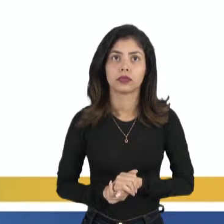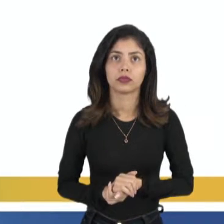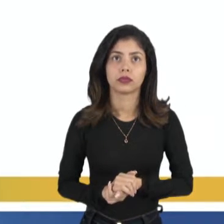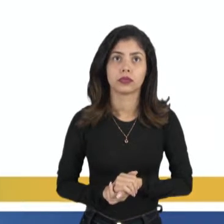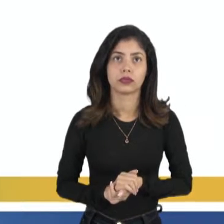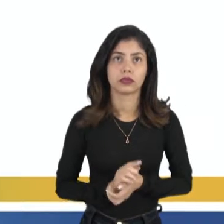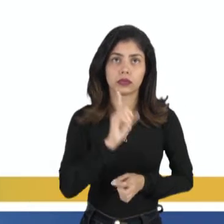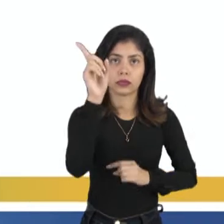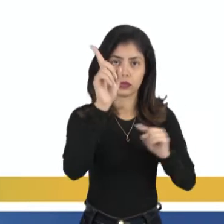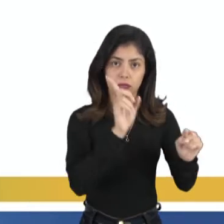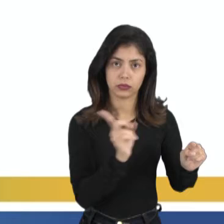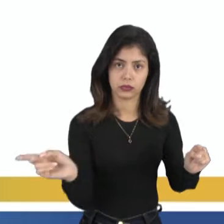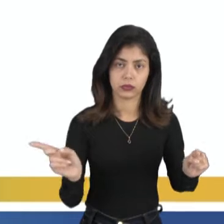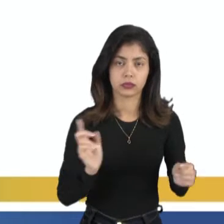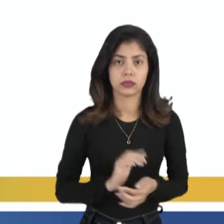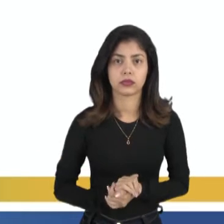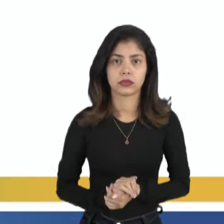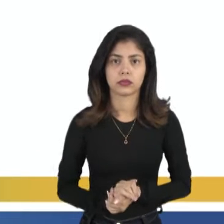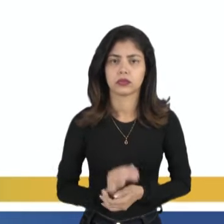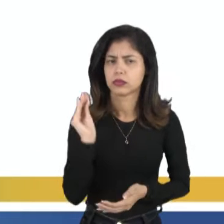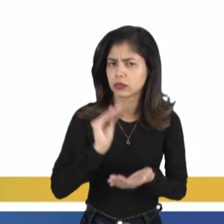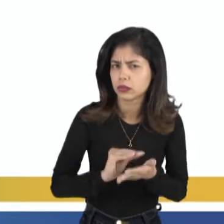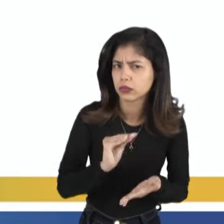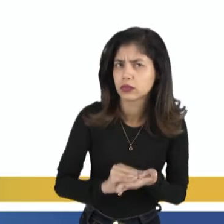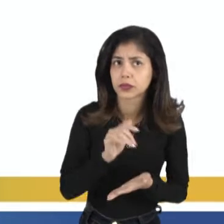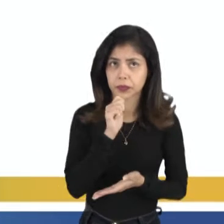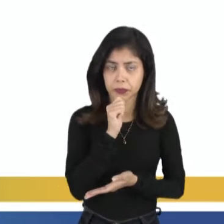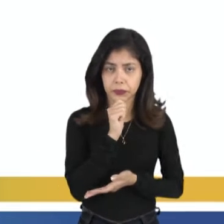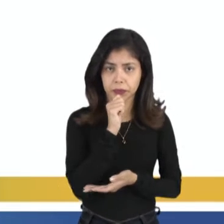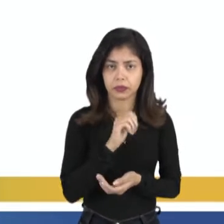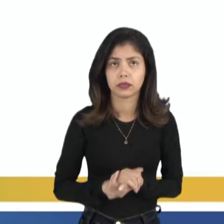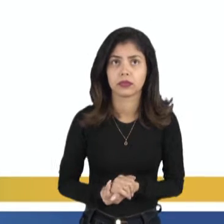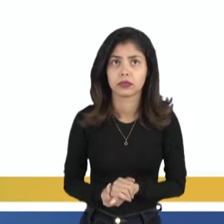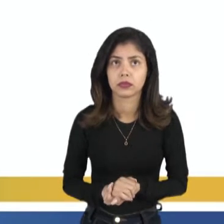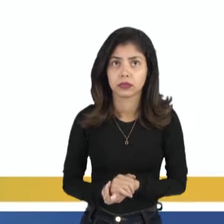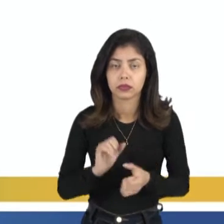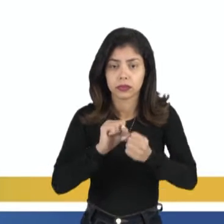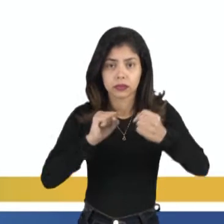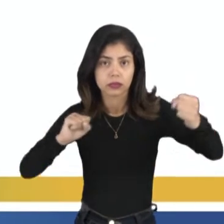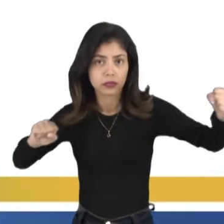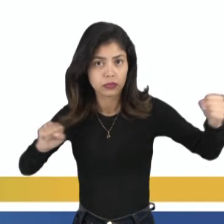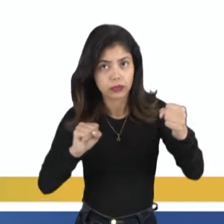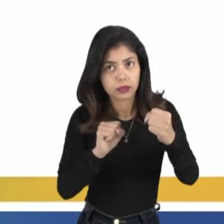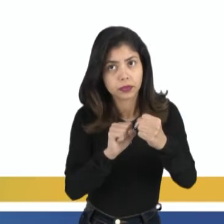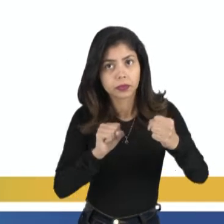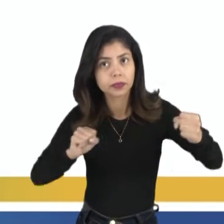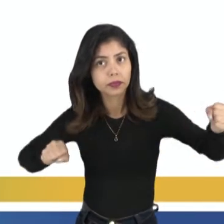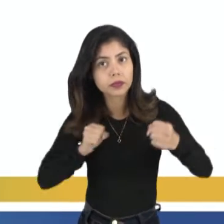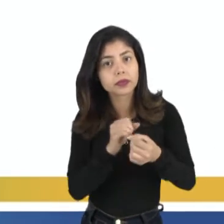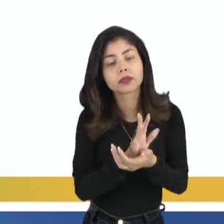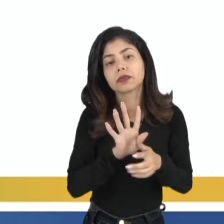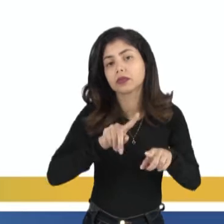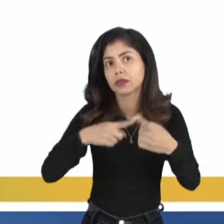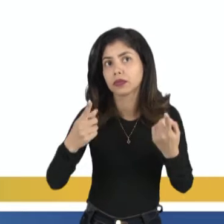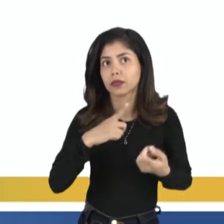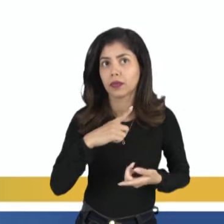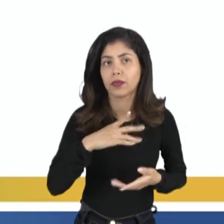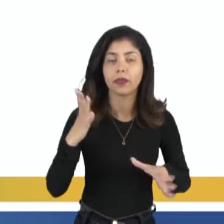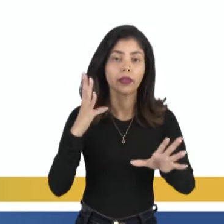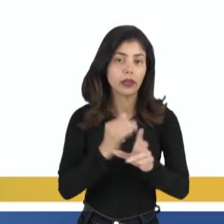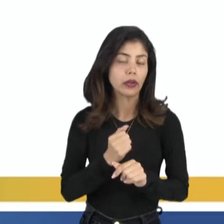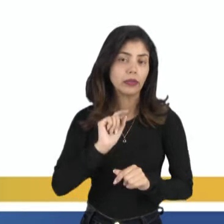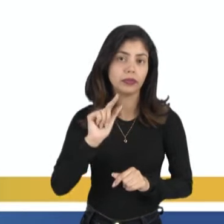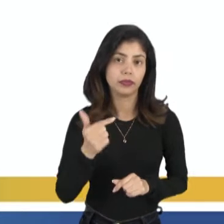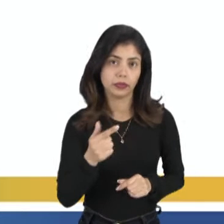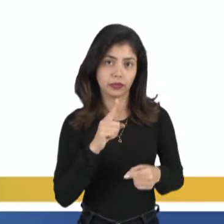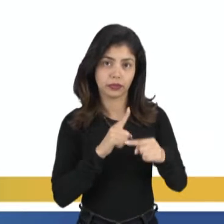as componentes da força peso. Estaria faltando ainda a força elástica, mas aí teria que adicionar